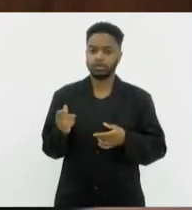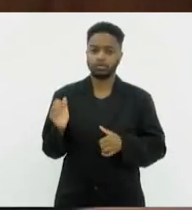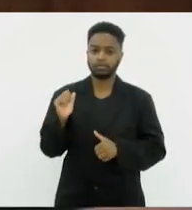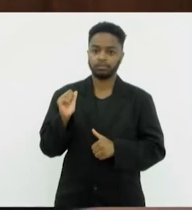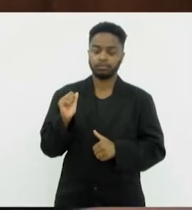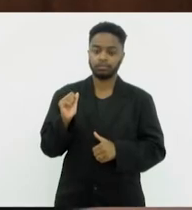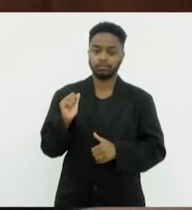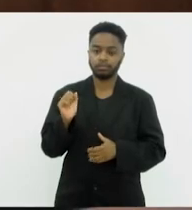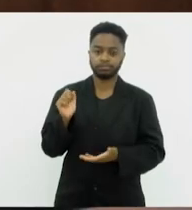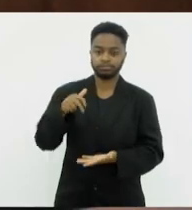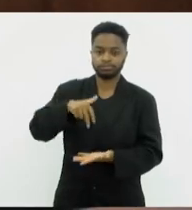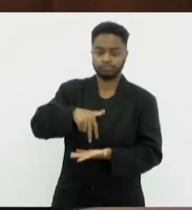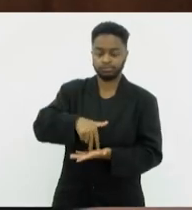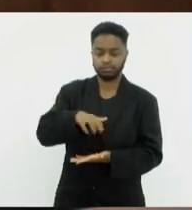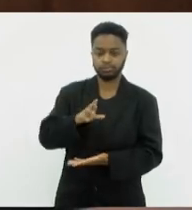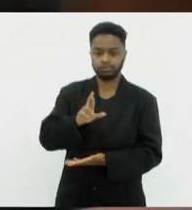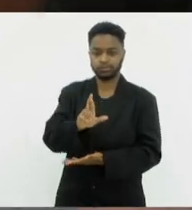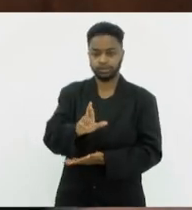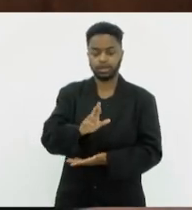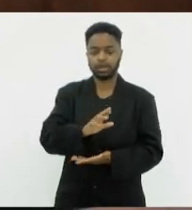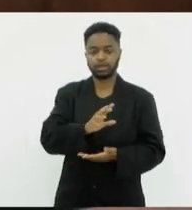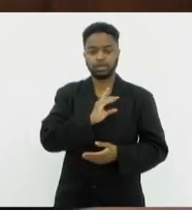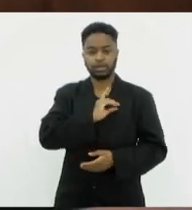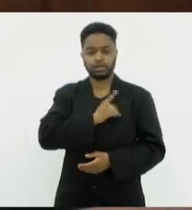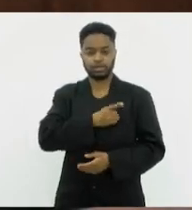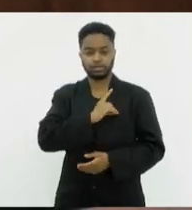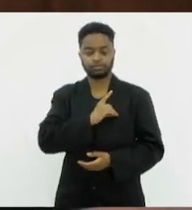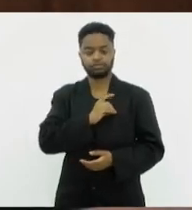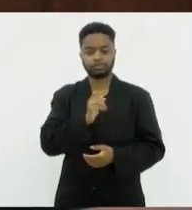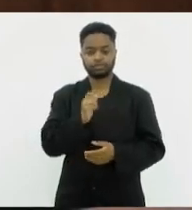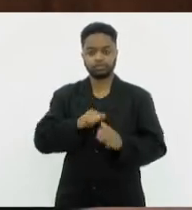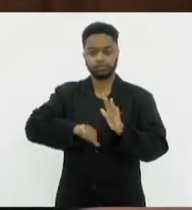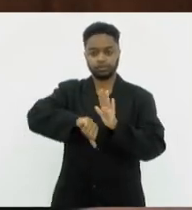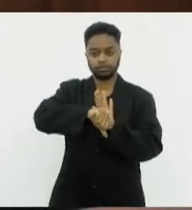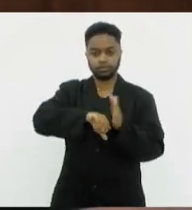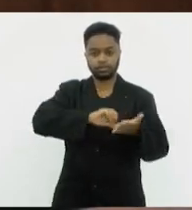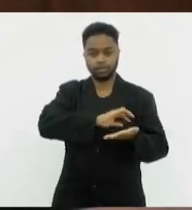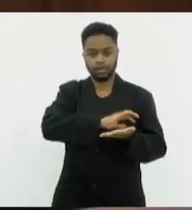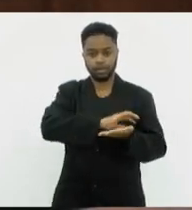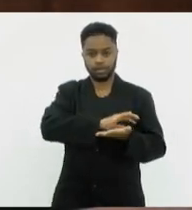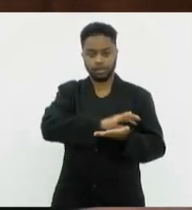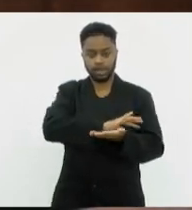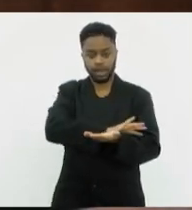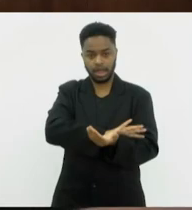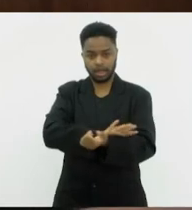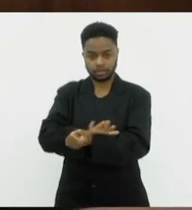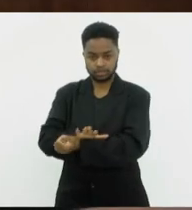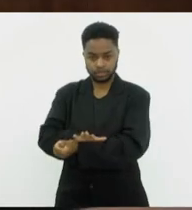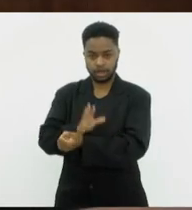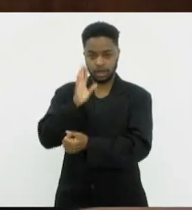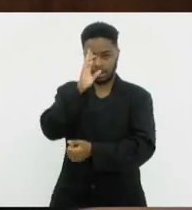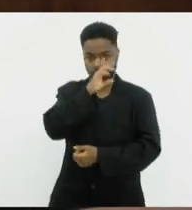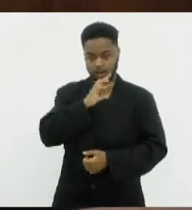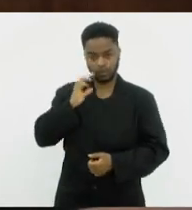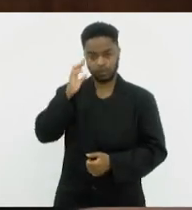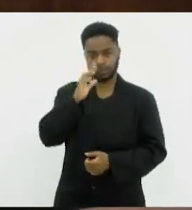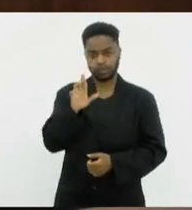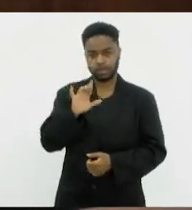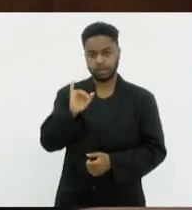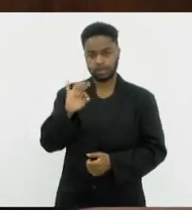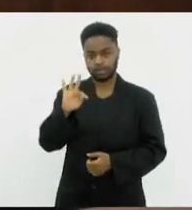Crimes Raciais e Delitos de Intolerância, a DECRAD, a doutora Rita Salim, que está